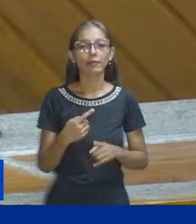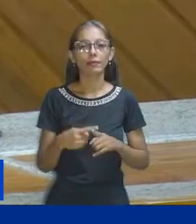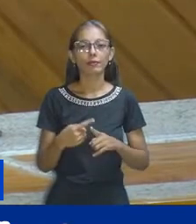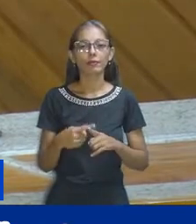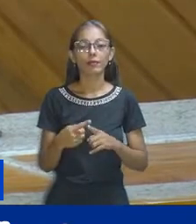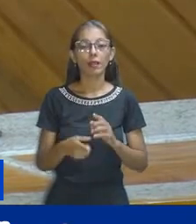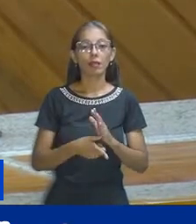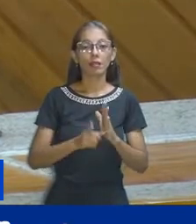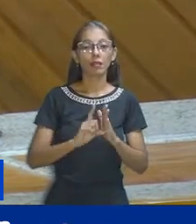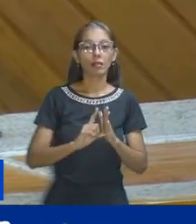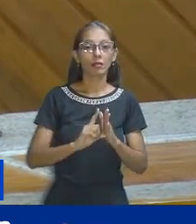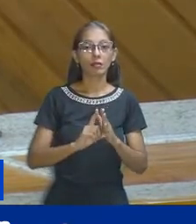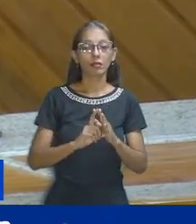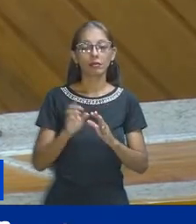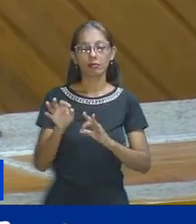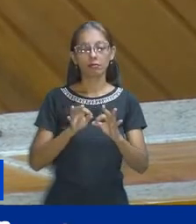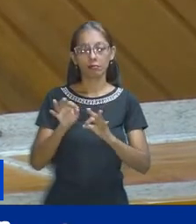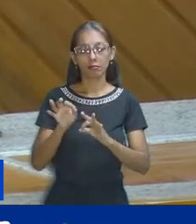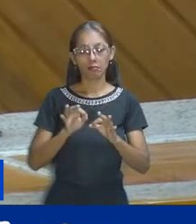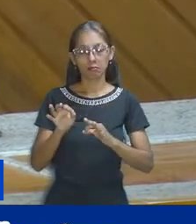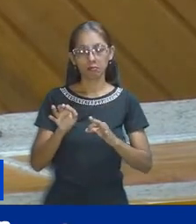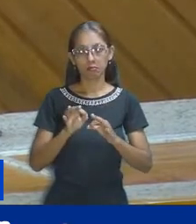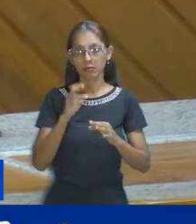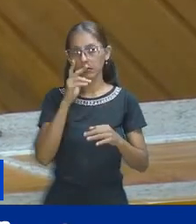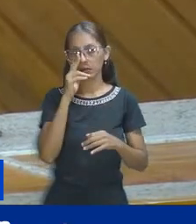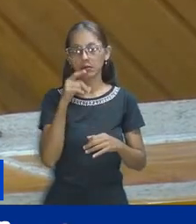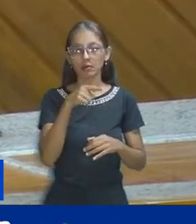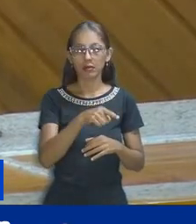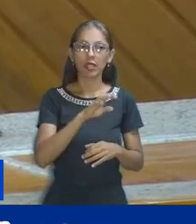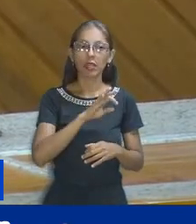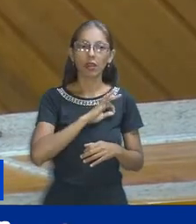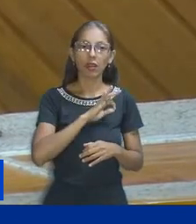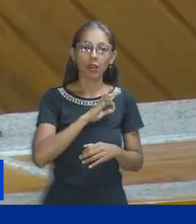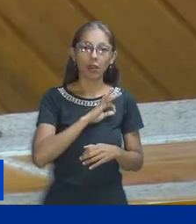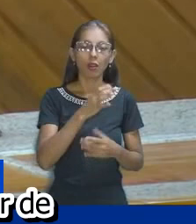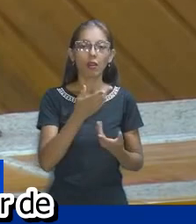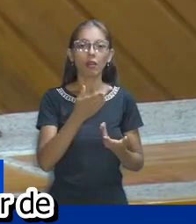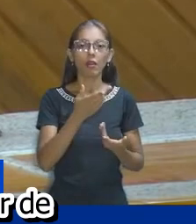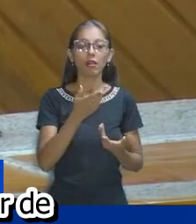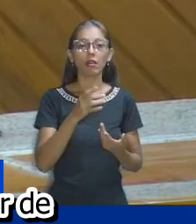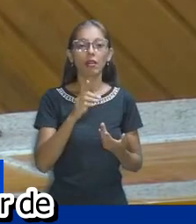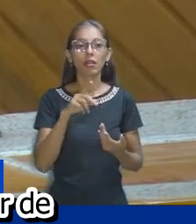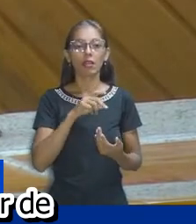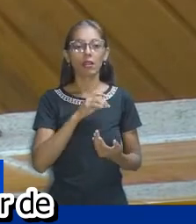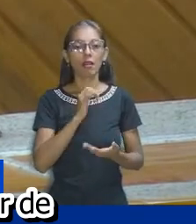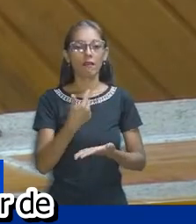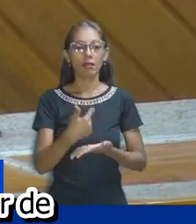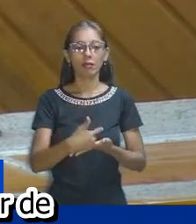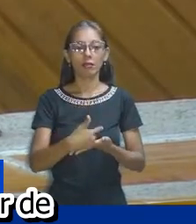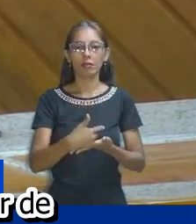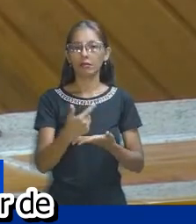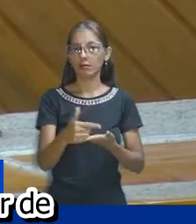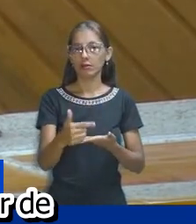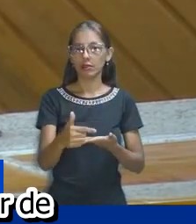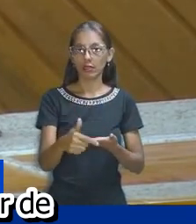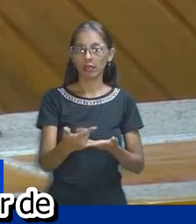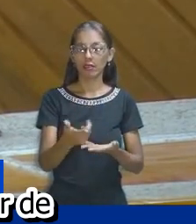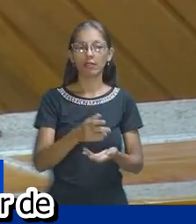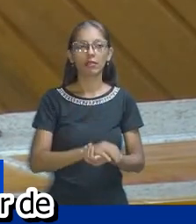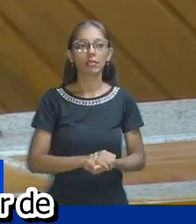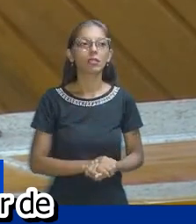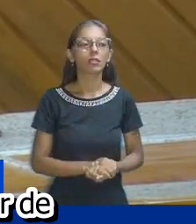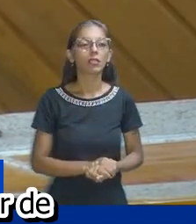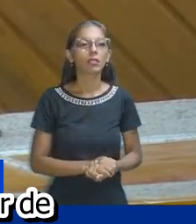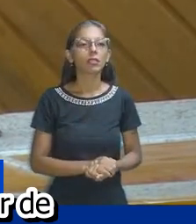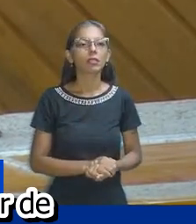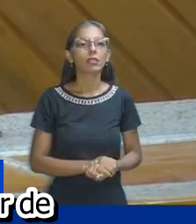preliminar, não é? Que a autoridade policial não estava gravando, não estava... E tem hoje 1000 mecanismos para fazer isso, apesar de não